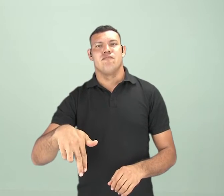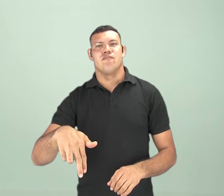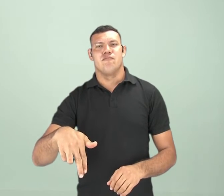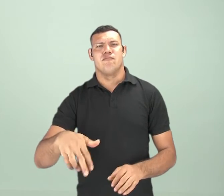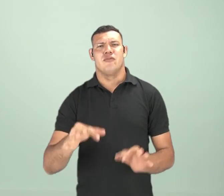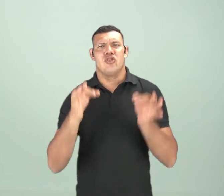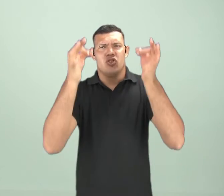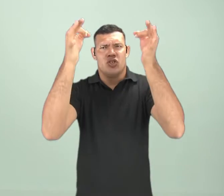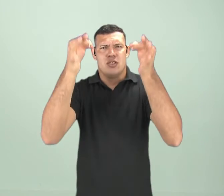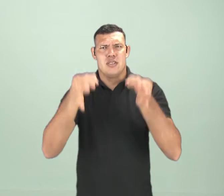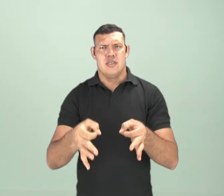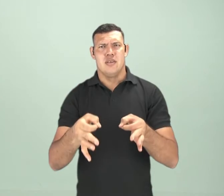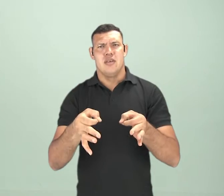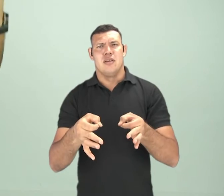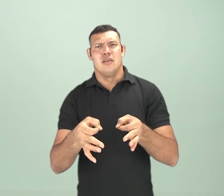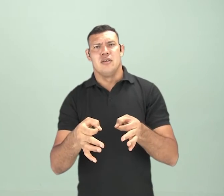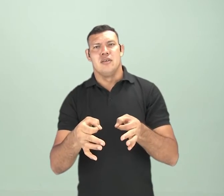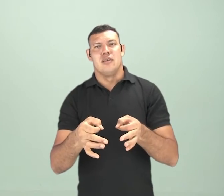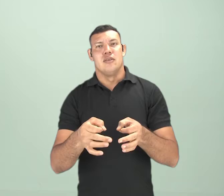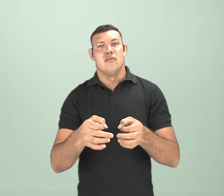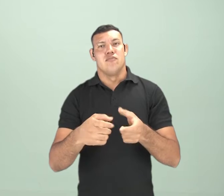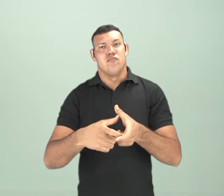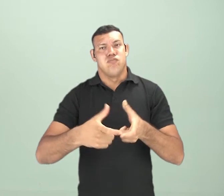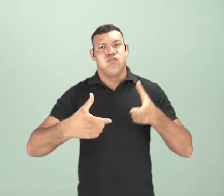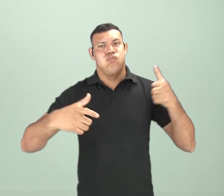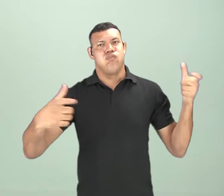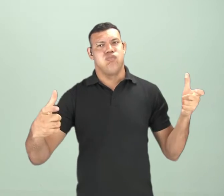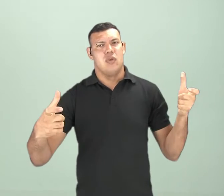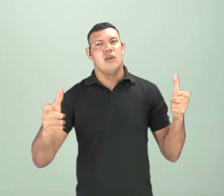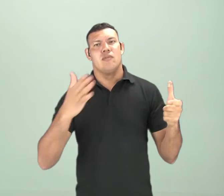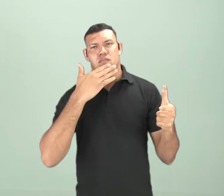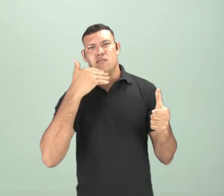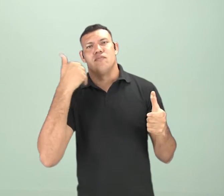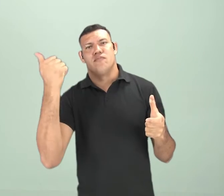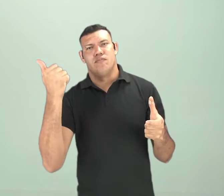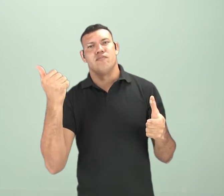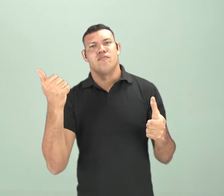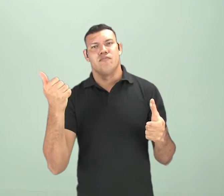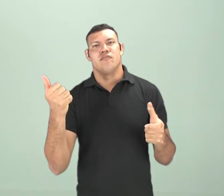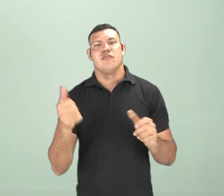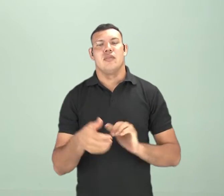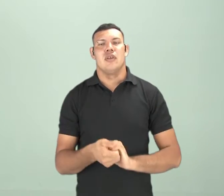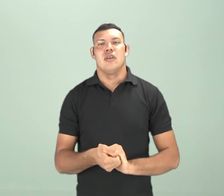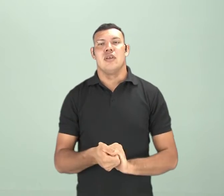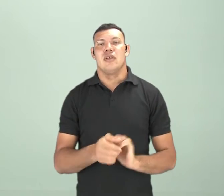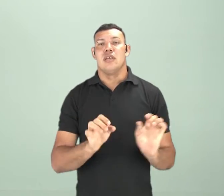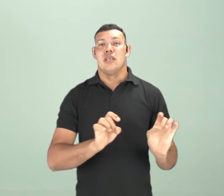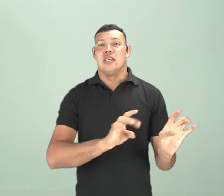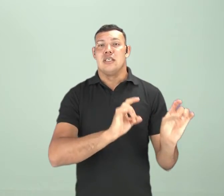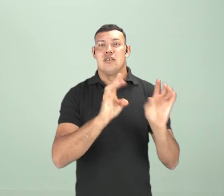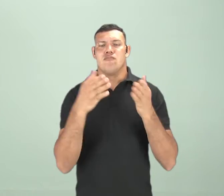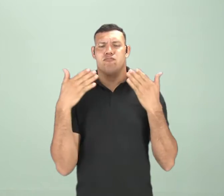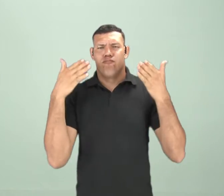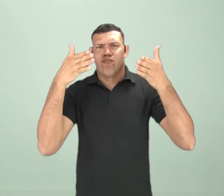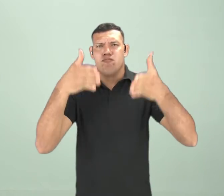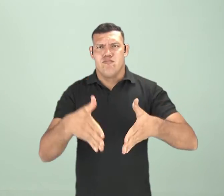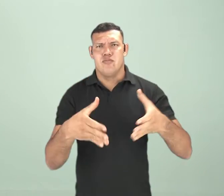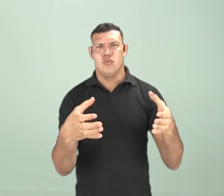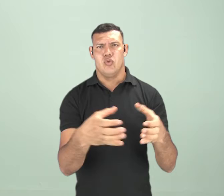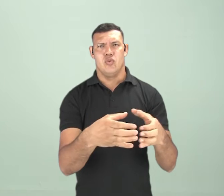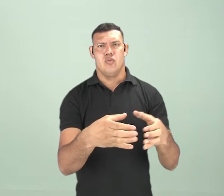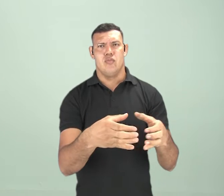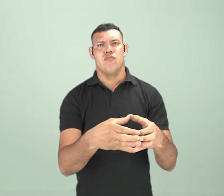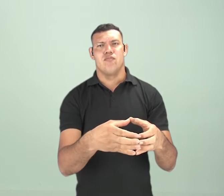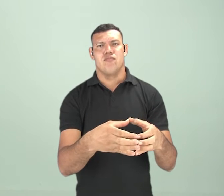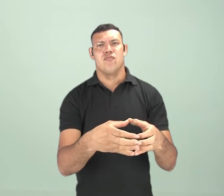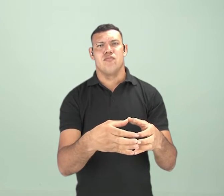algo específico que é maior, melhor ou que é extremo em relação a um grupo. Então nós sempre vamos utilizar, quase sempre, nós